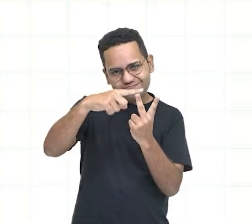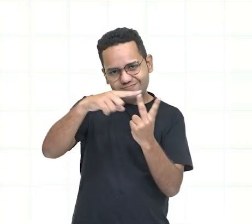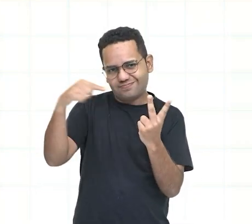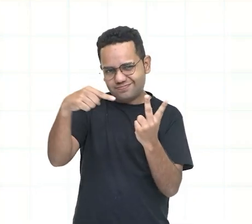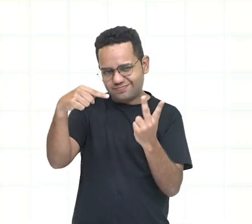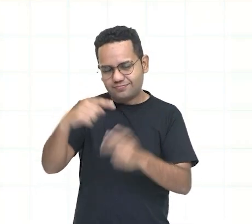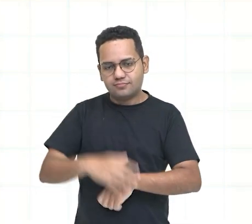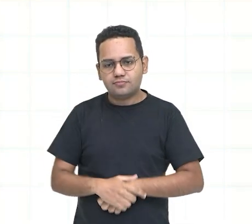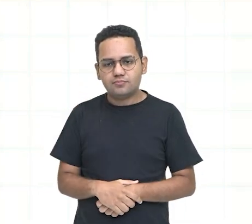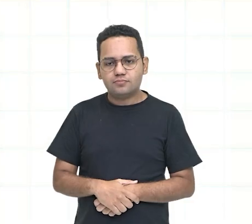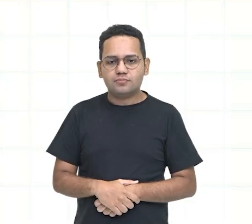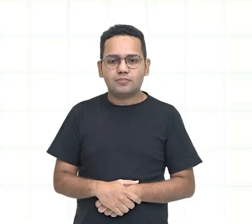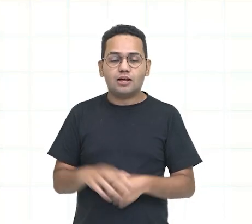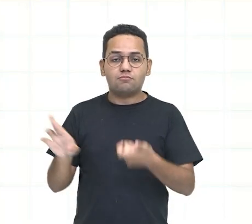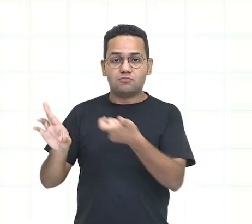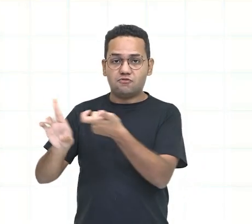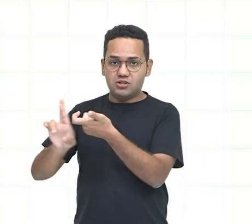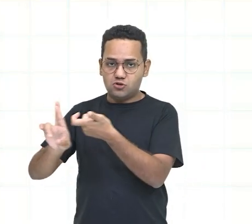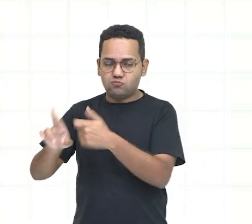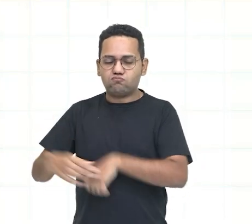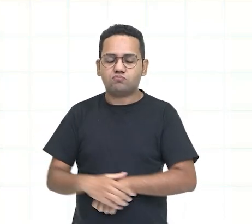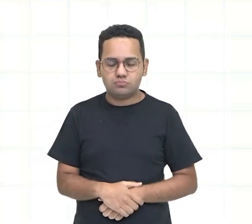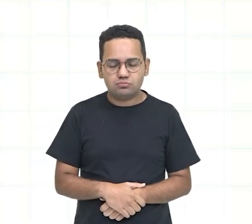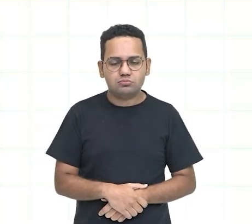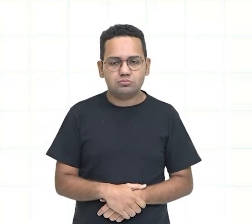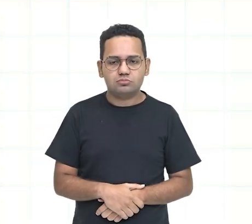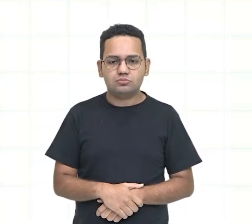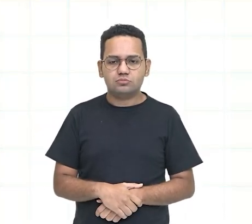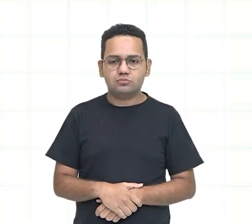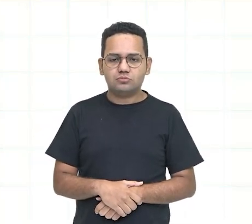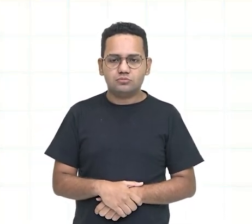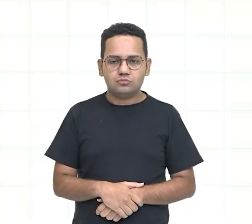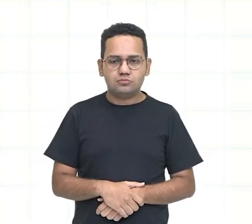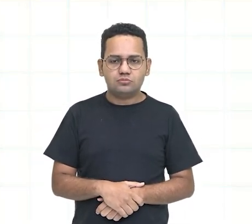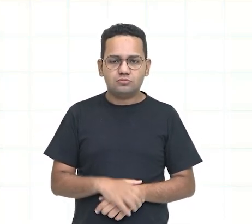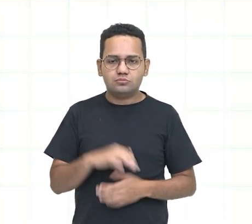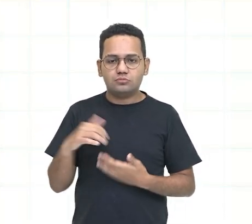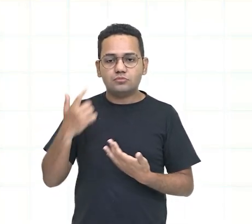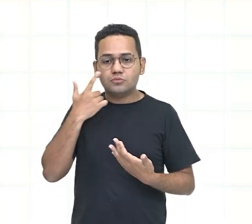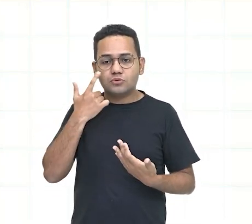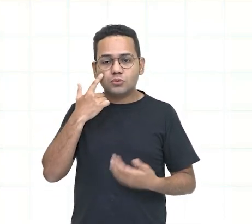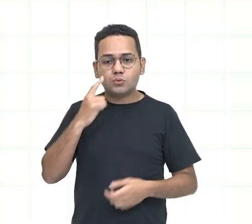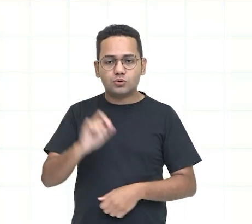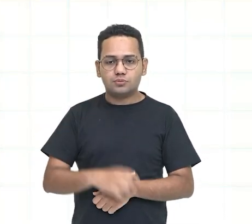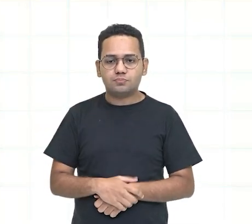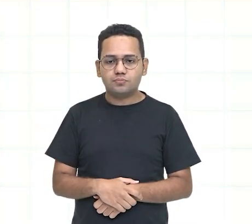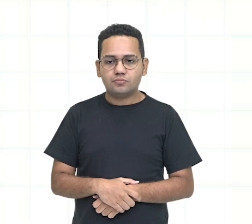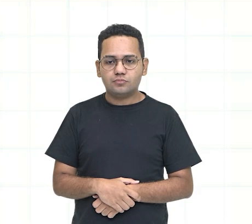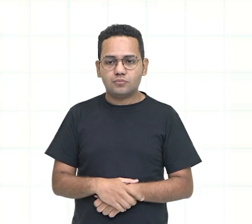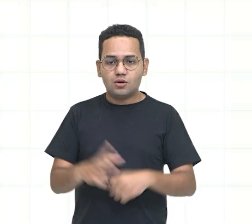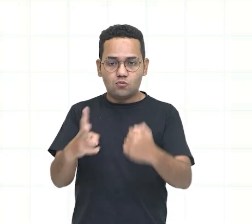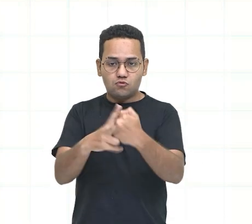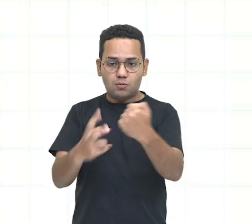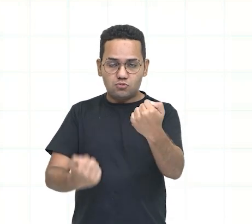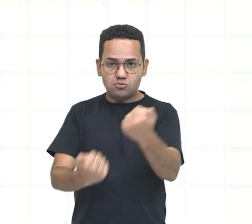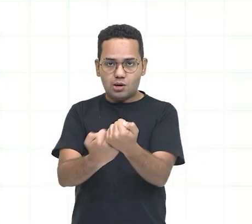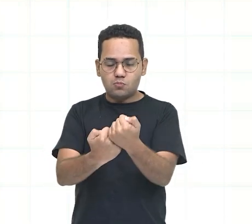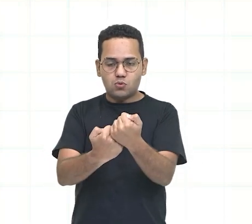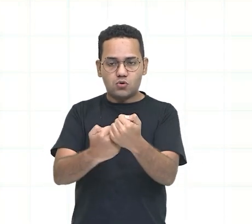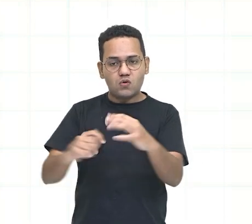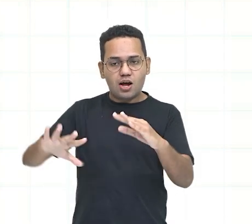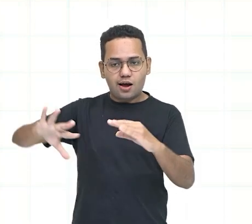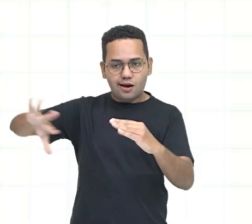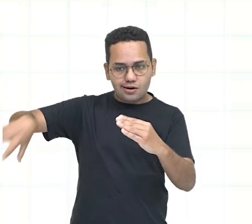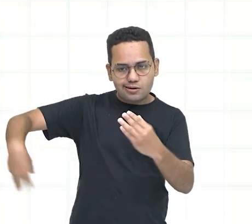o verbo estará no infinitivo. Então, dentre eles, ele vai, olha só, o verbo modal vai acrescentar, vai trazer para o